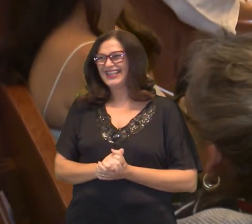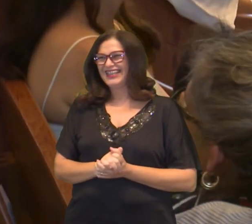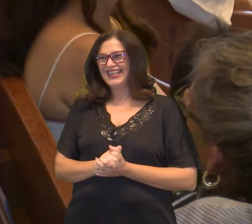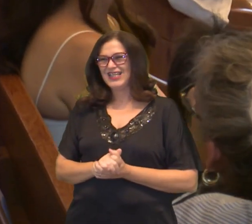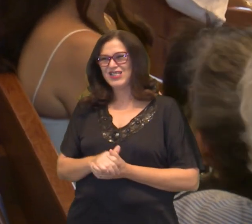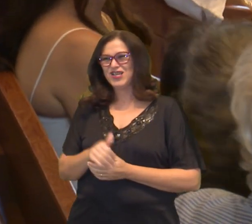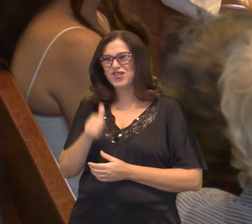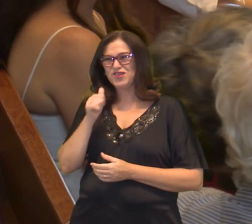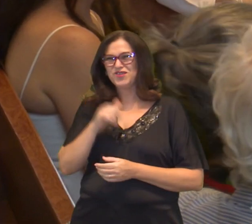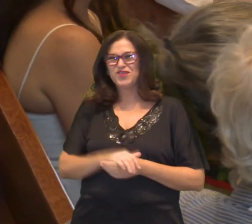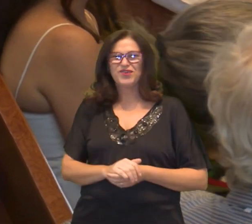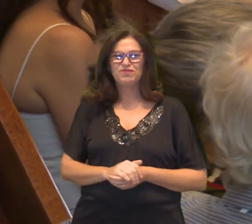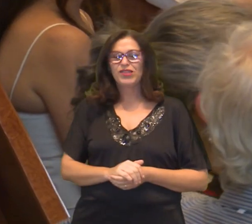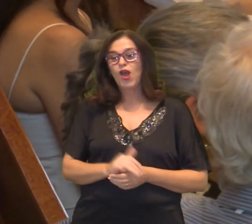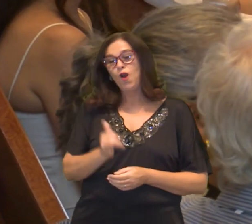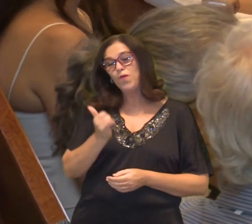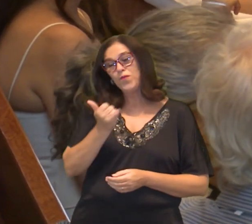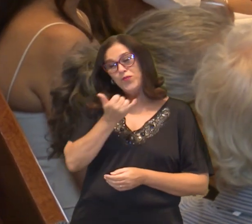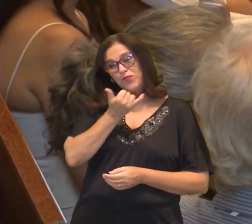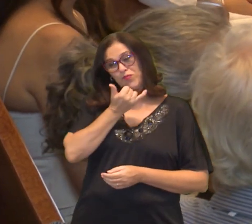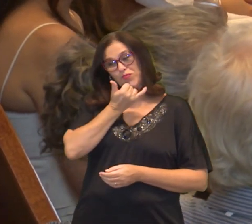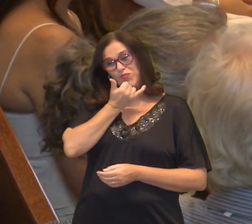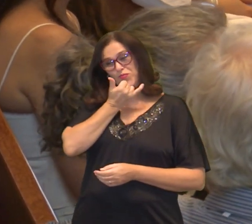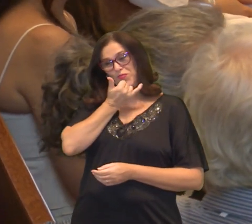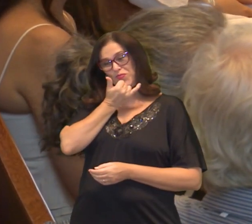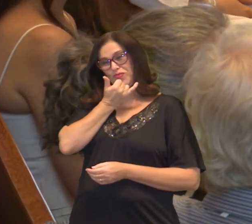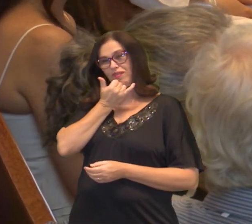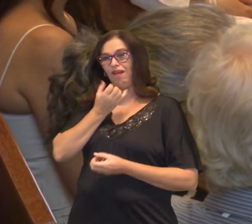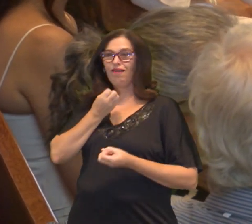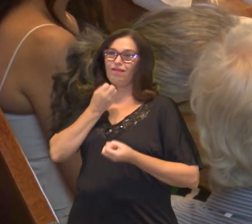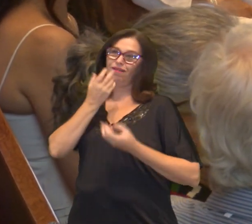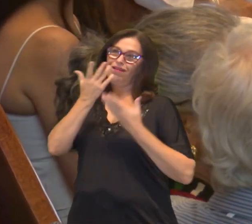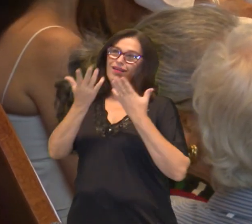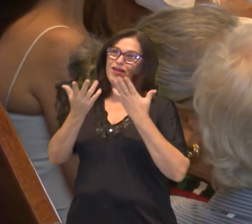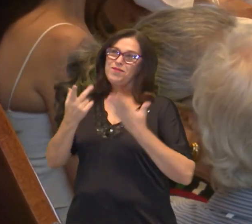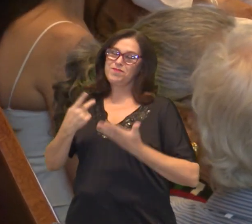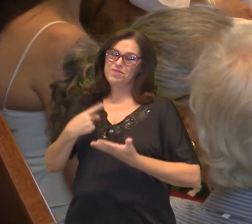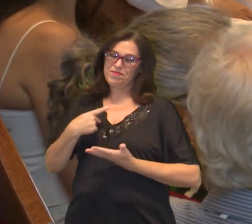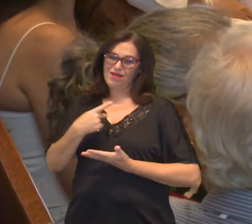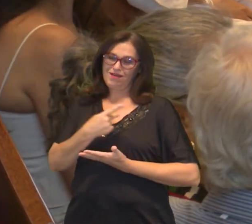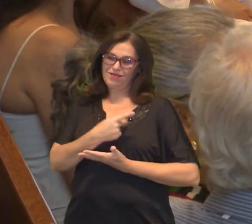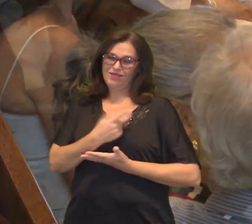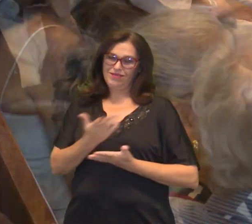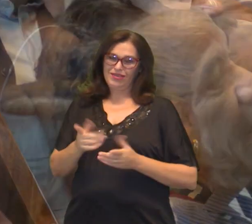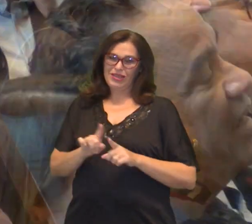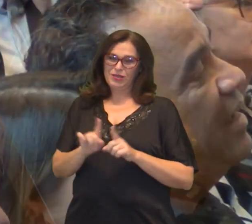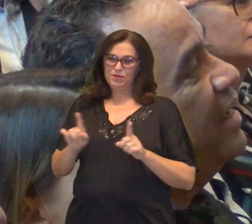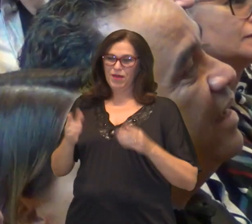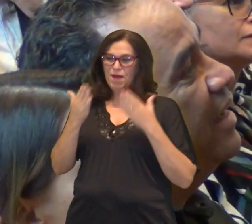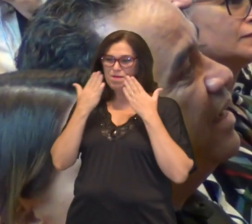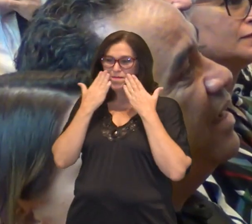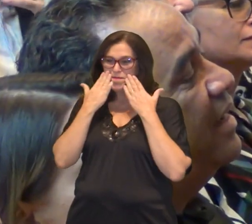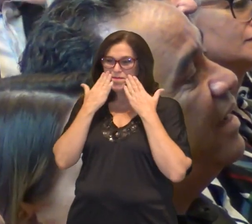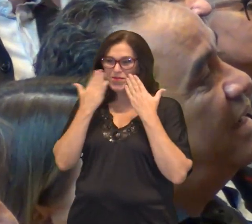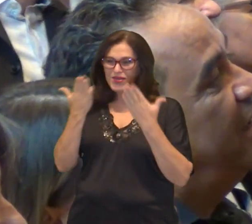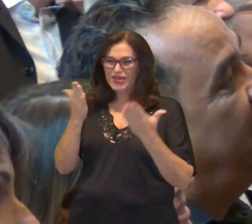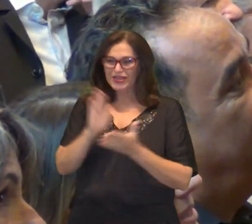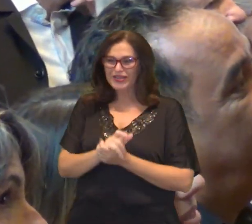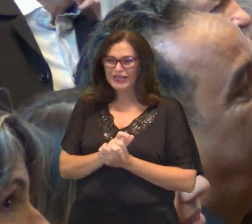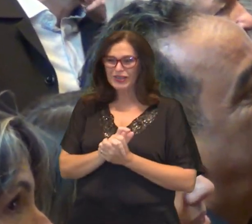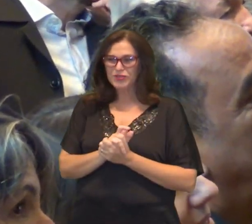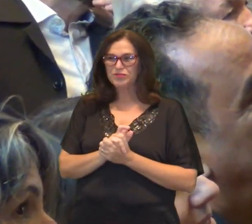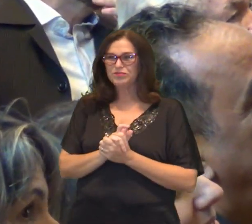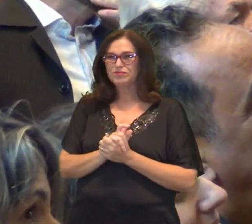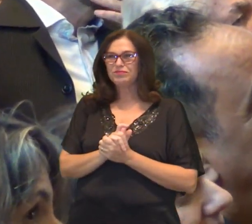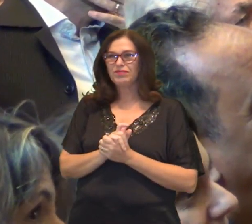Os irmãos me desculpem reclamar do vosso pastor, mas a apresentação que ele fez do pregador